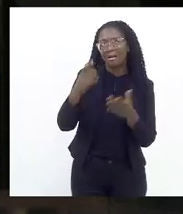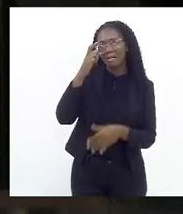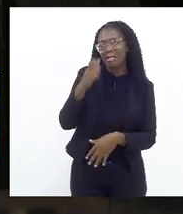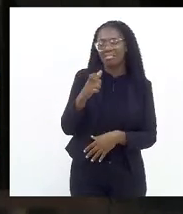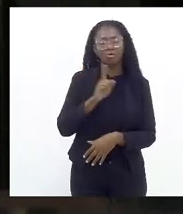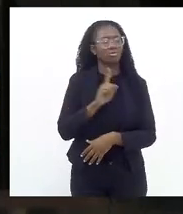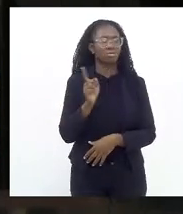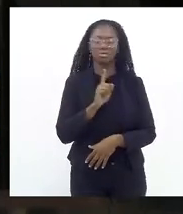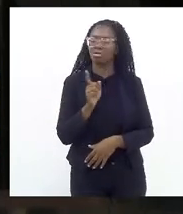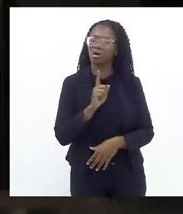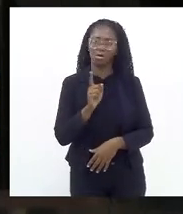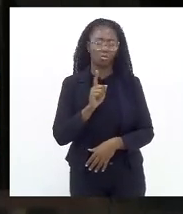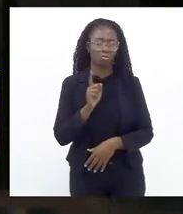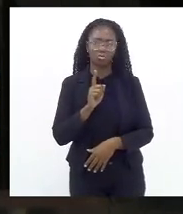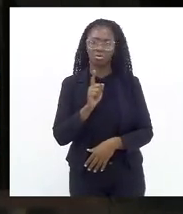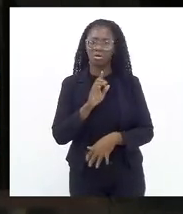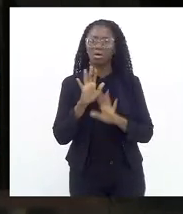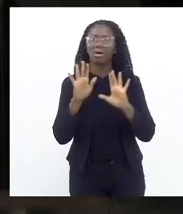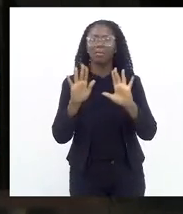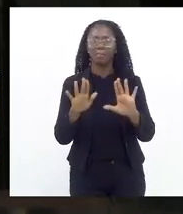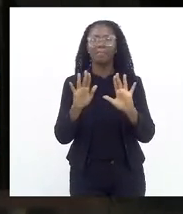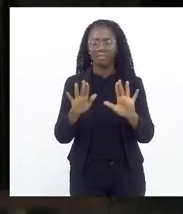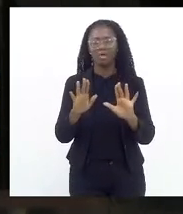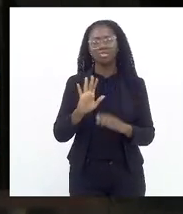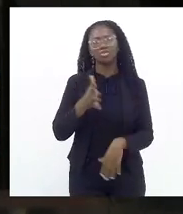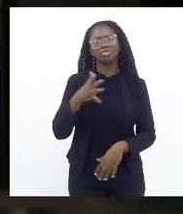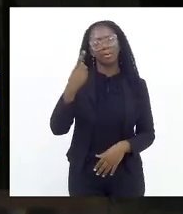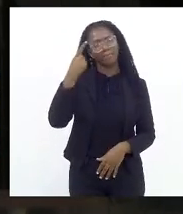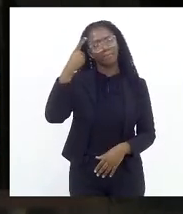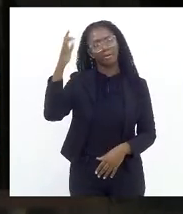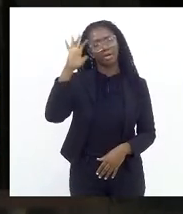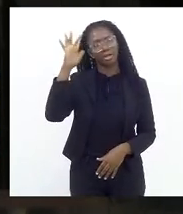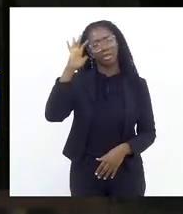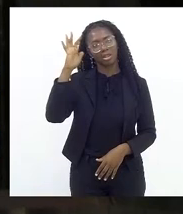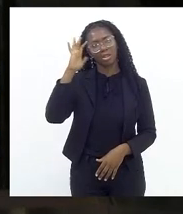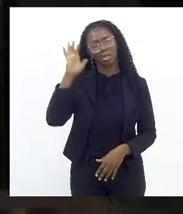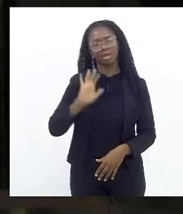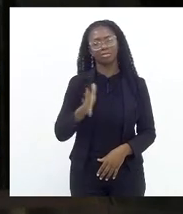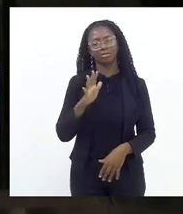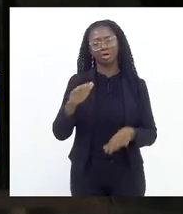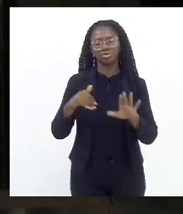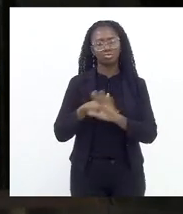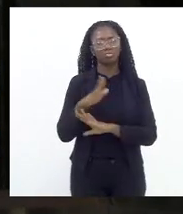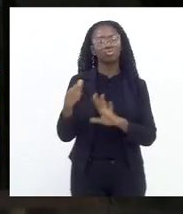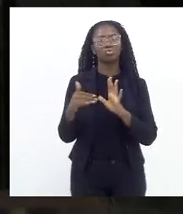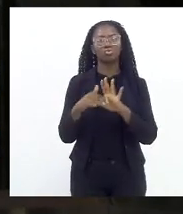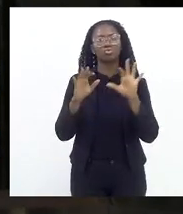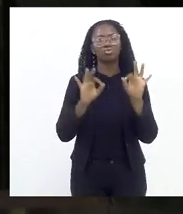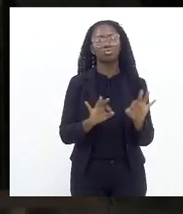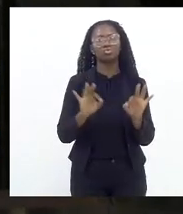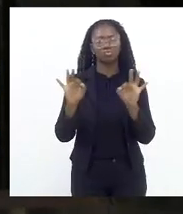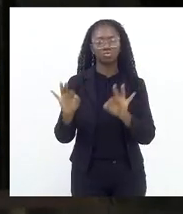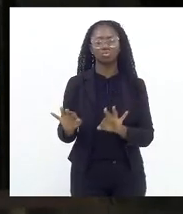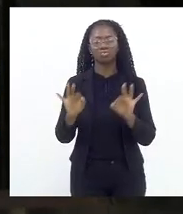fatalidade, mas foi deliberada, foi premeditada, foi absolutamente